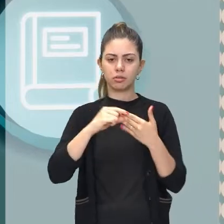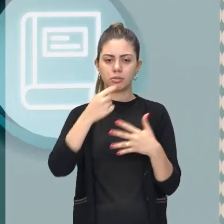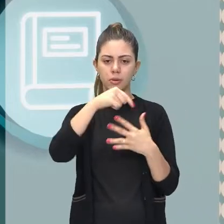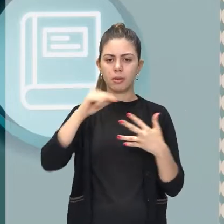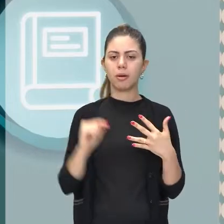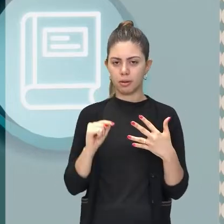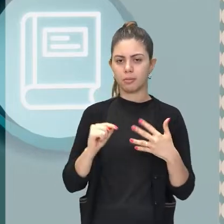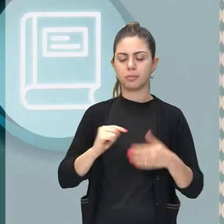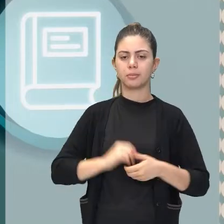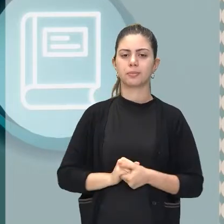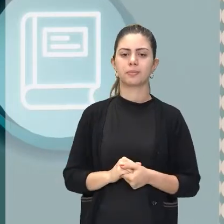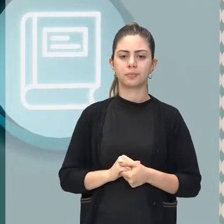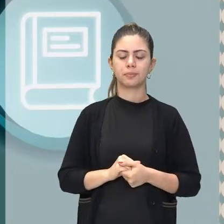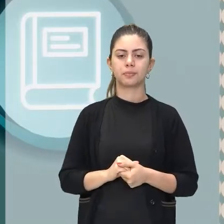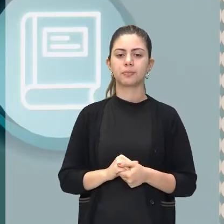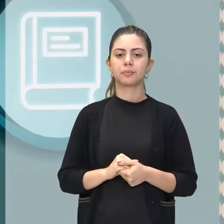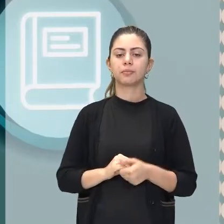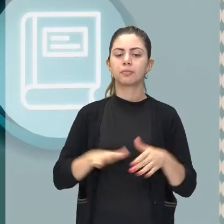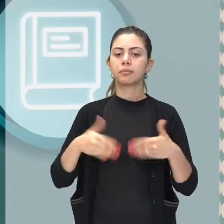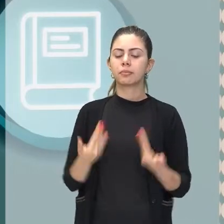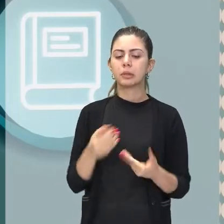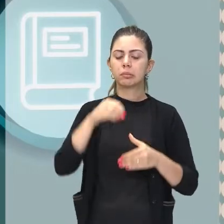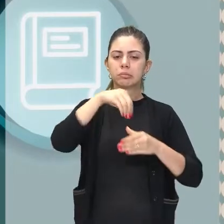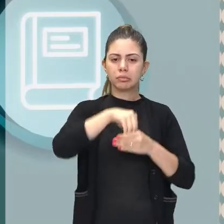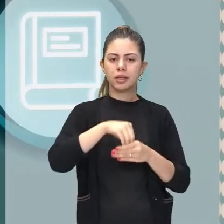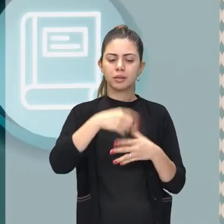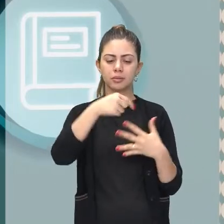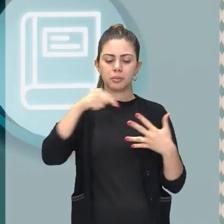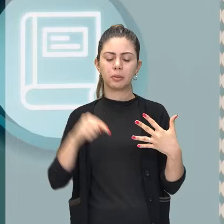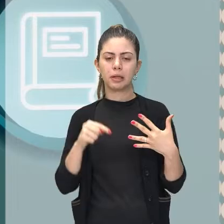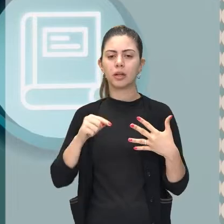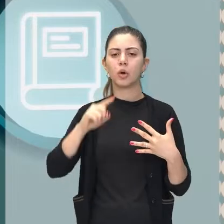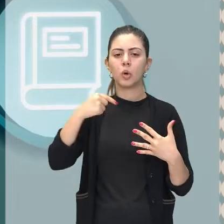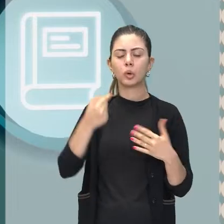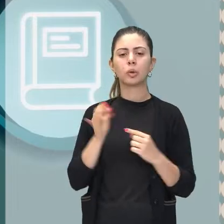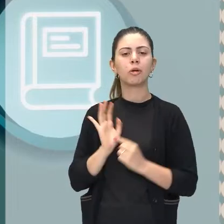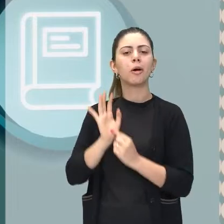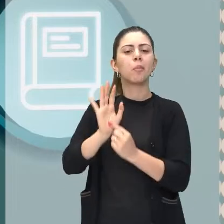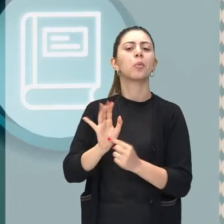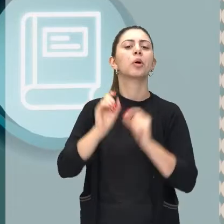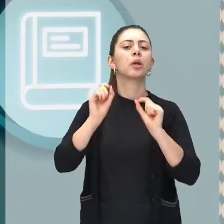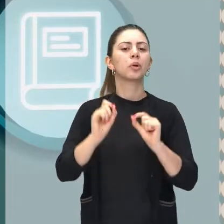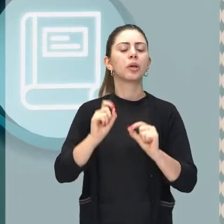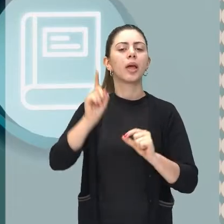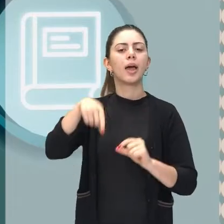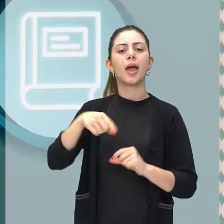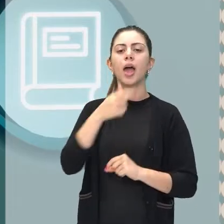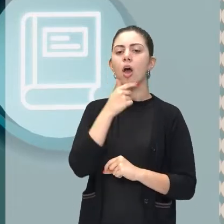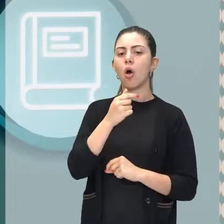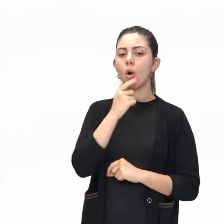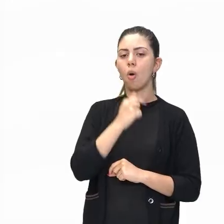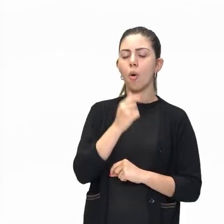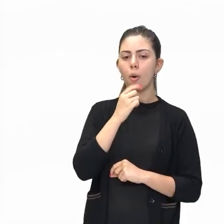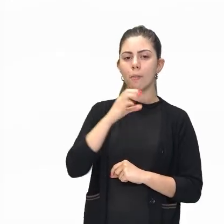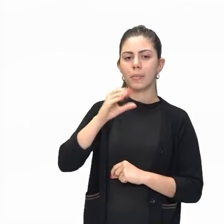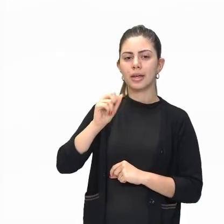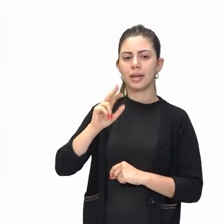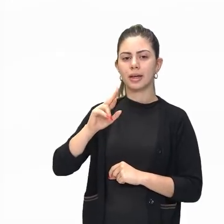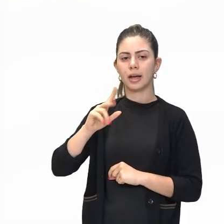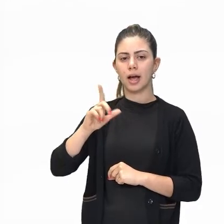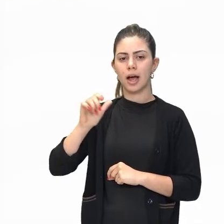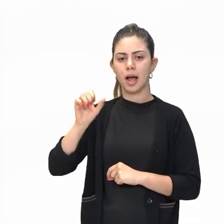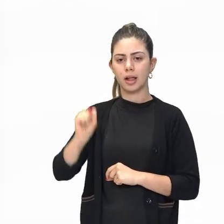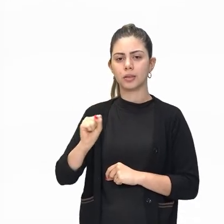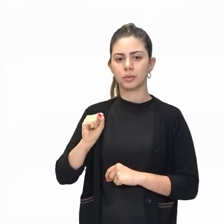repercussão, certo? Então aí, dentro desses escritores, vamos trabalhar hoje um pouquinho aí Carlos Drummond de Andrade. Olha